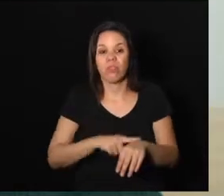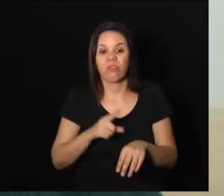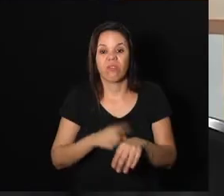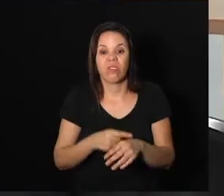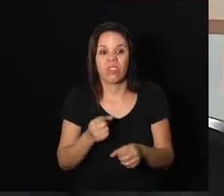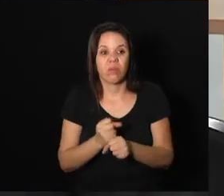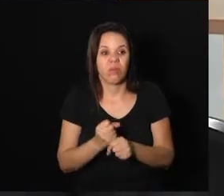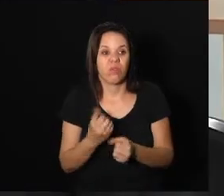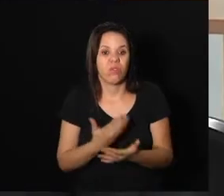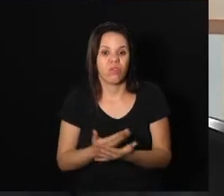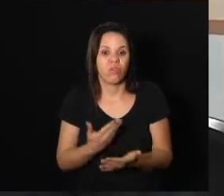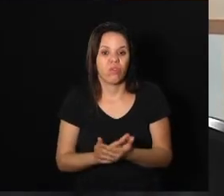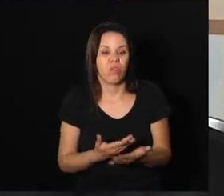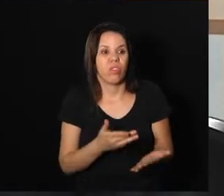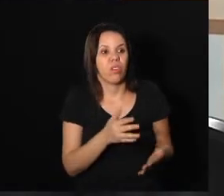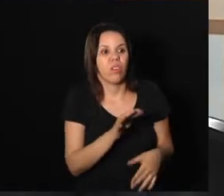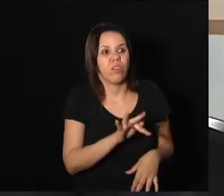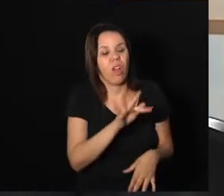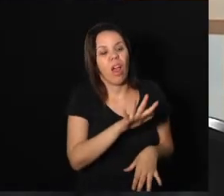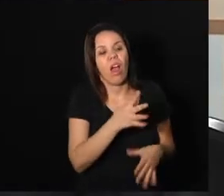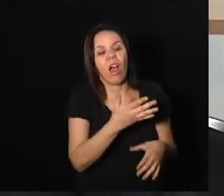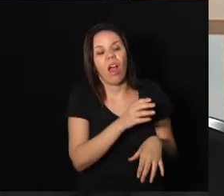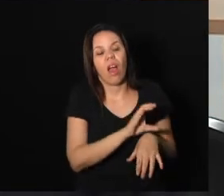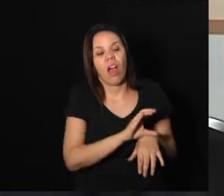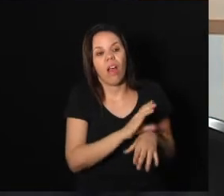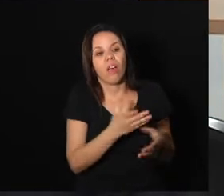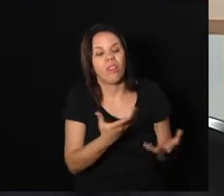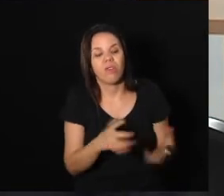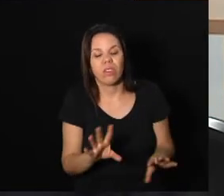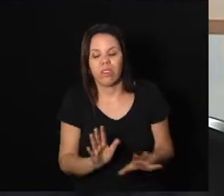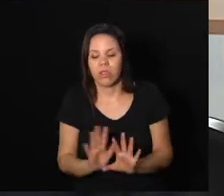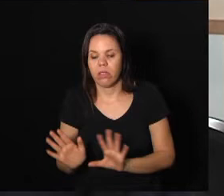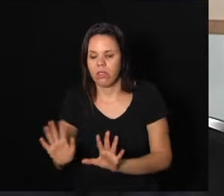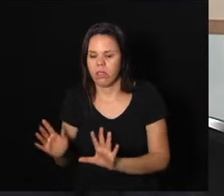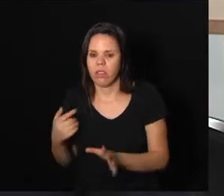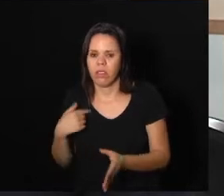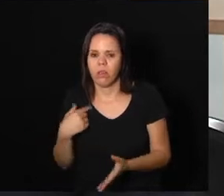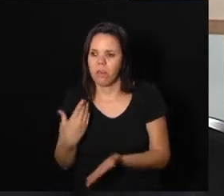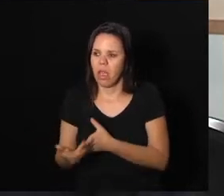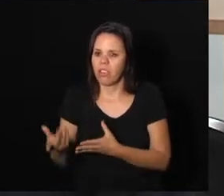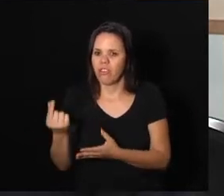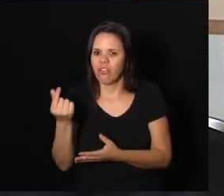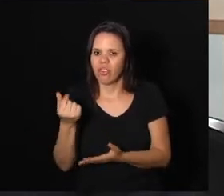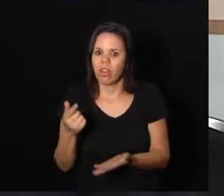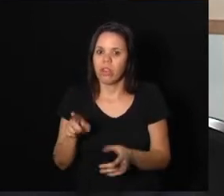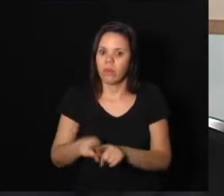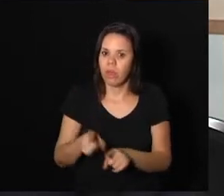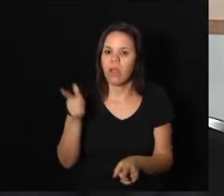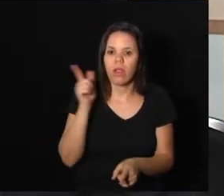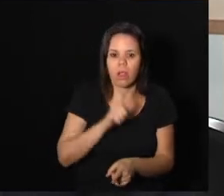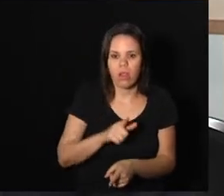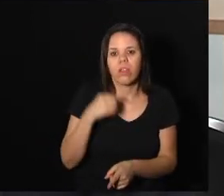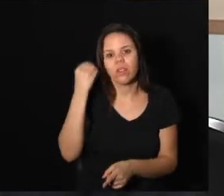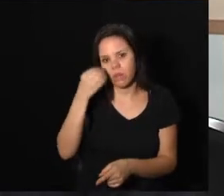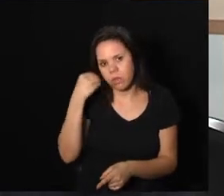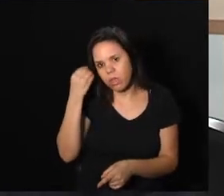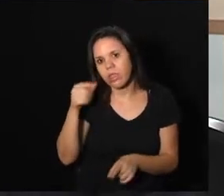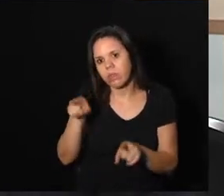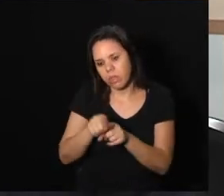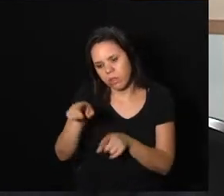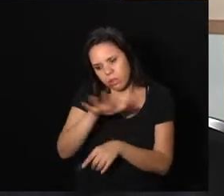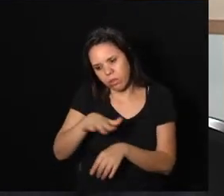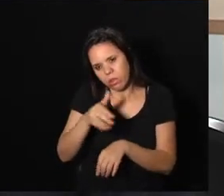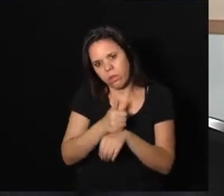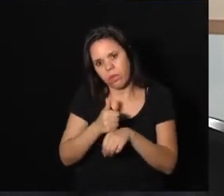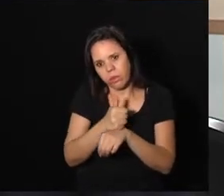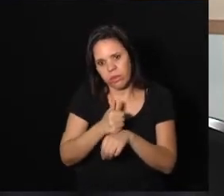também dinheiro. Eu sempre gosto de olhar para um lado mais positivo. Não foi tempo perdido, porque ele ganha experiência dentro de uma